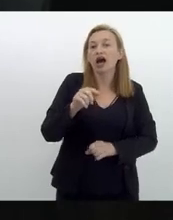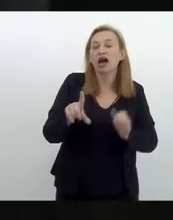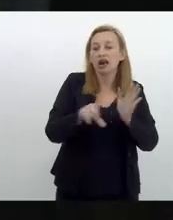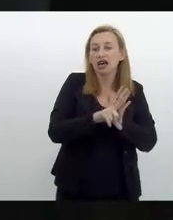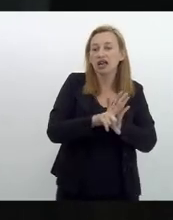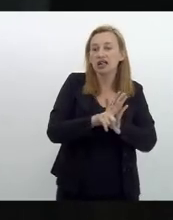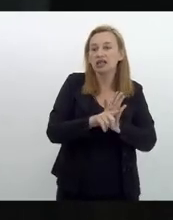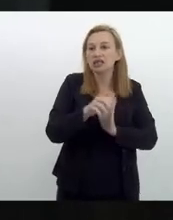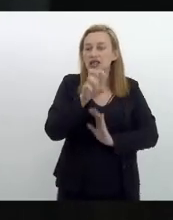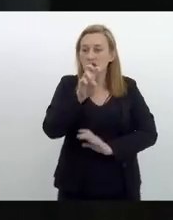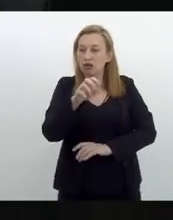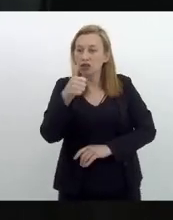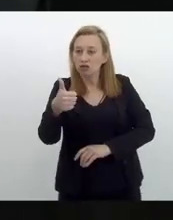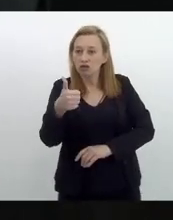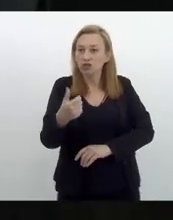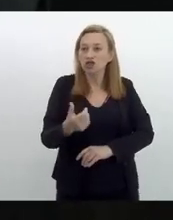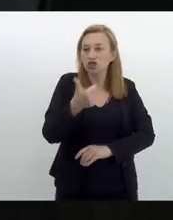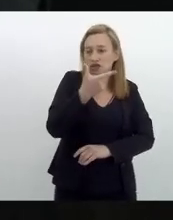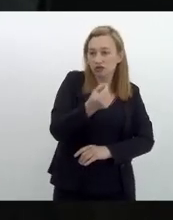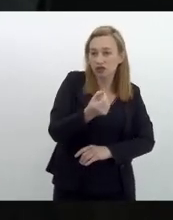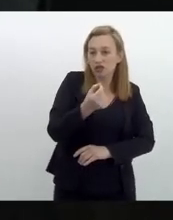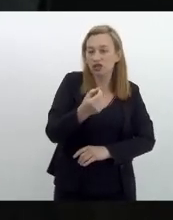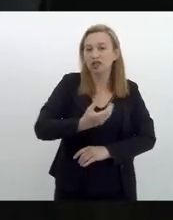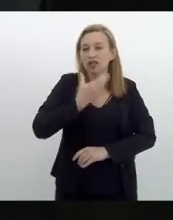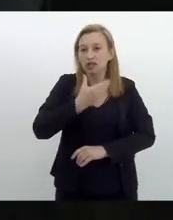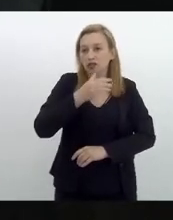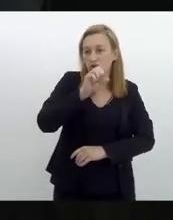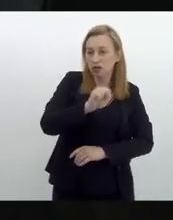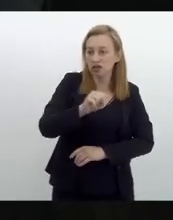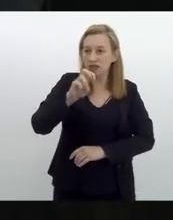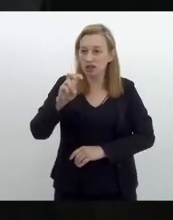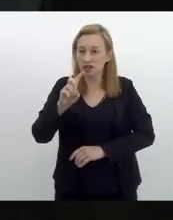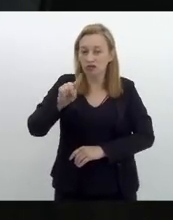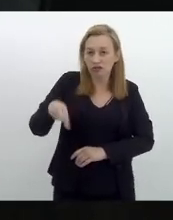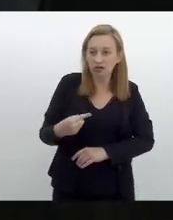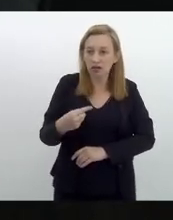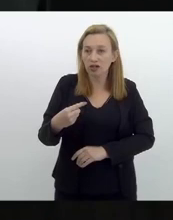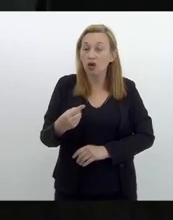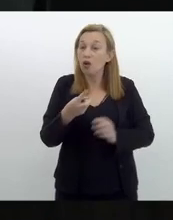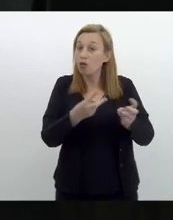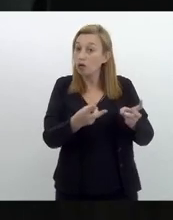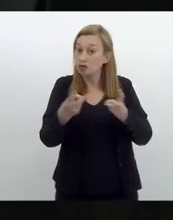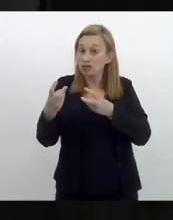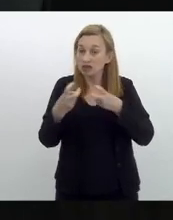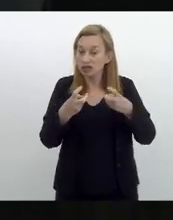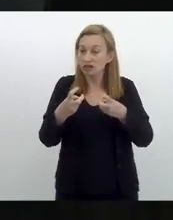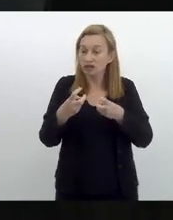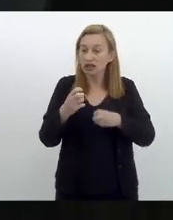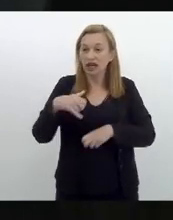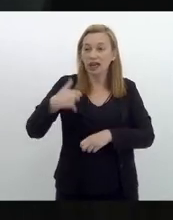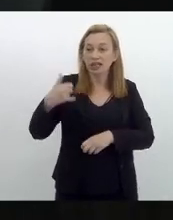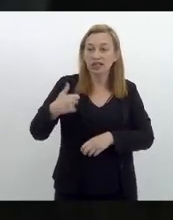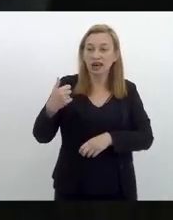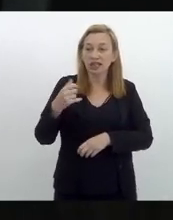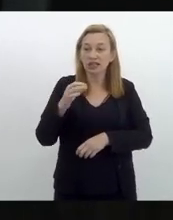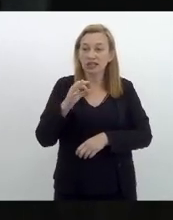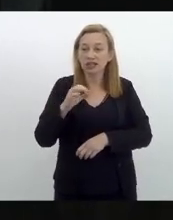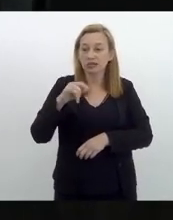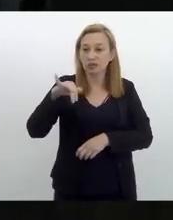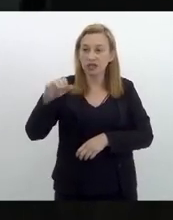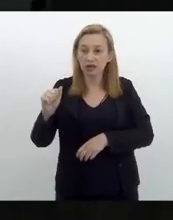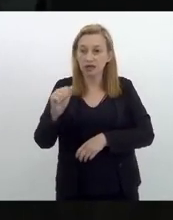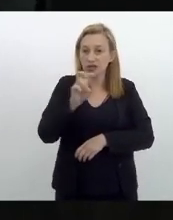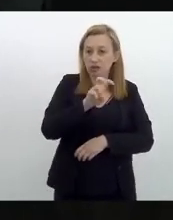de 20 de dezembro de 85 vírgula observada a idade mínima de 55